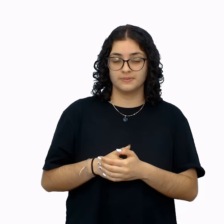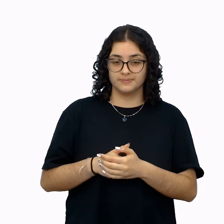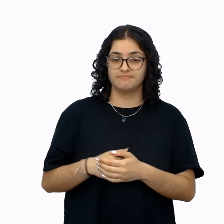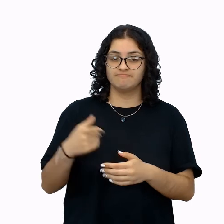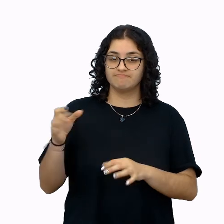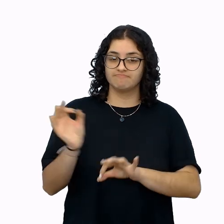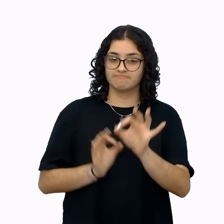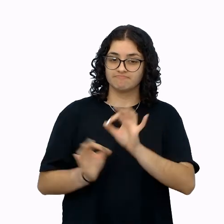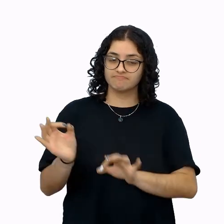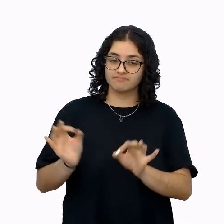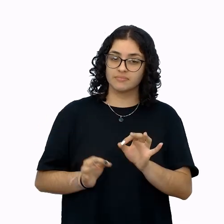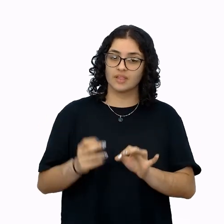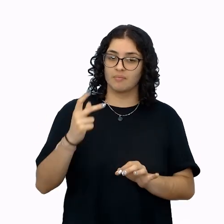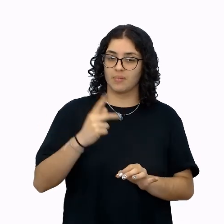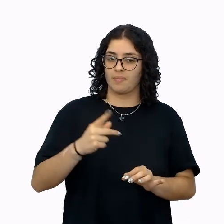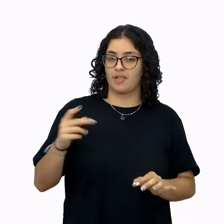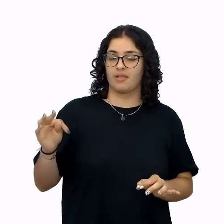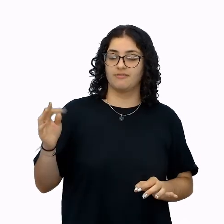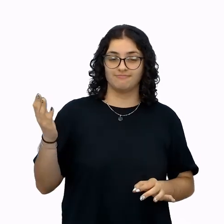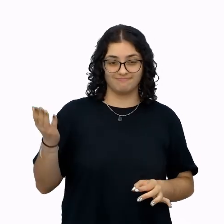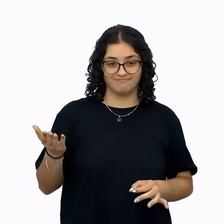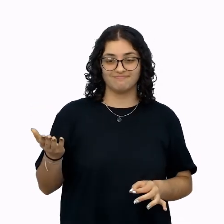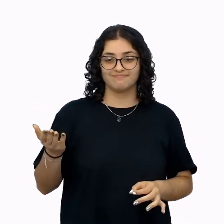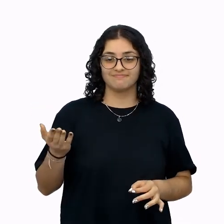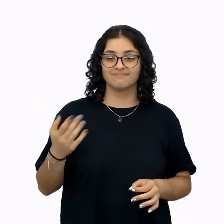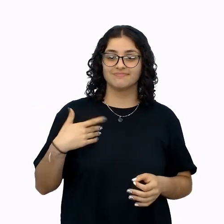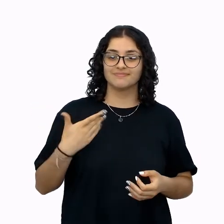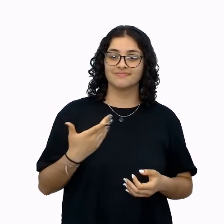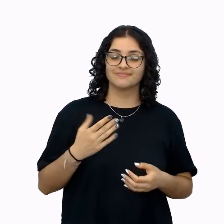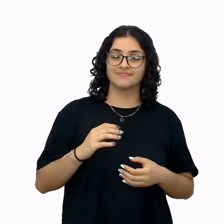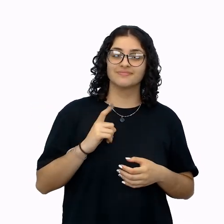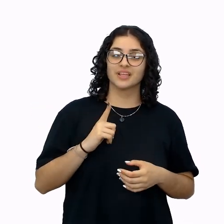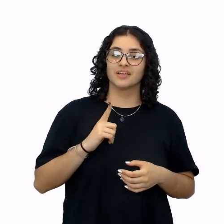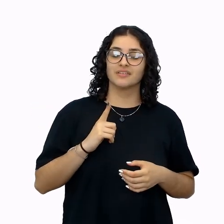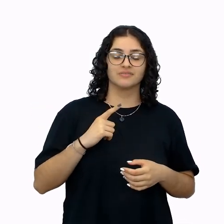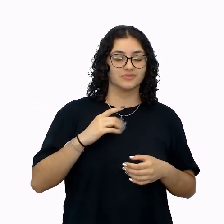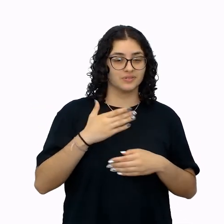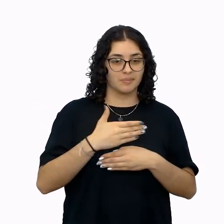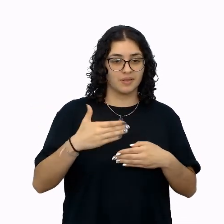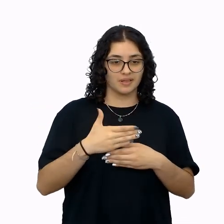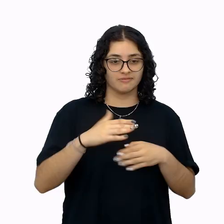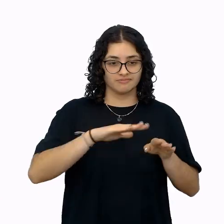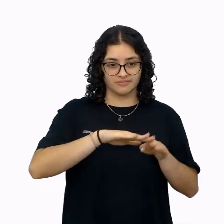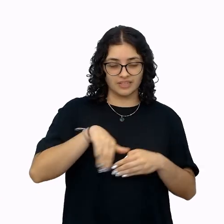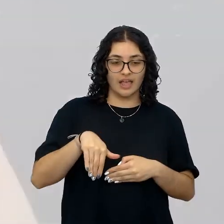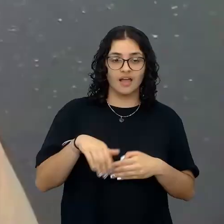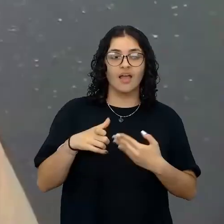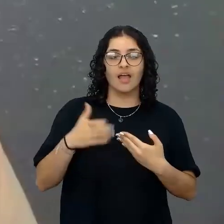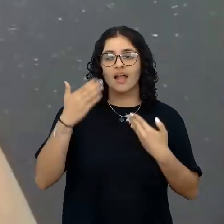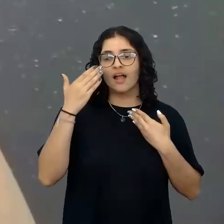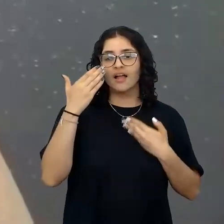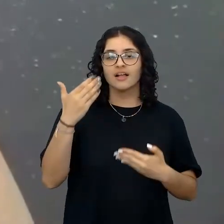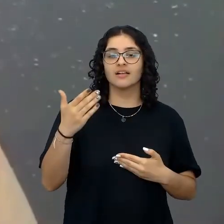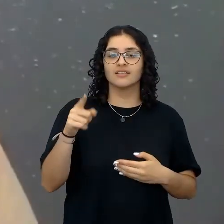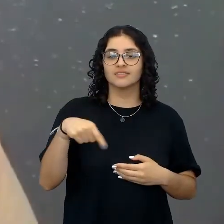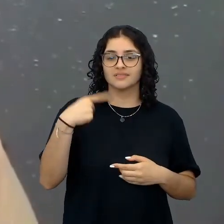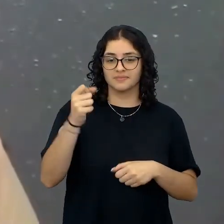a elaboração desse PPT, e eu vou descompartilhar, e eu quero agradecer. Até a